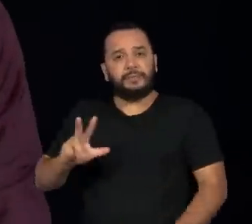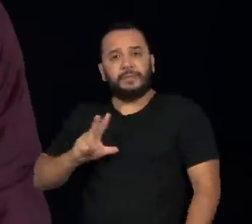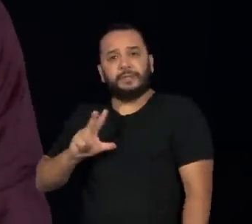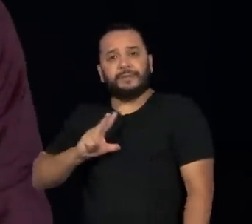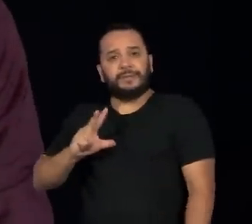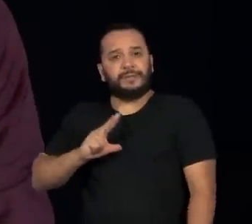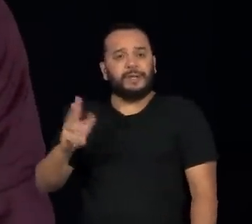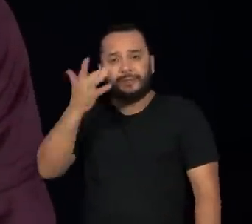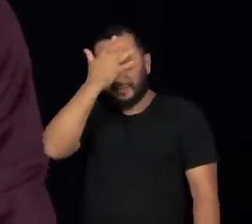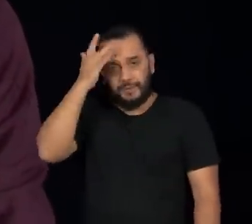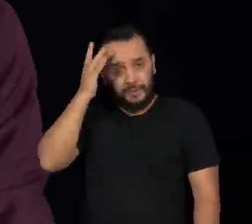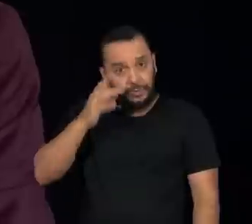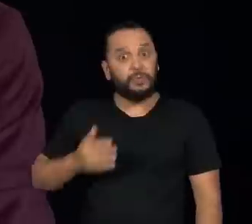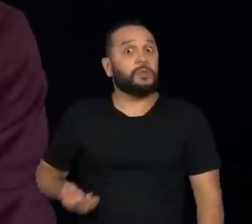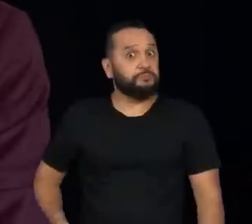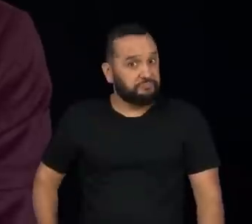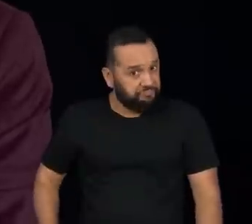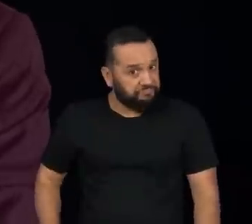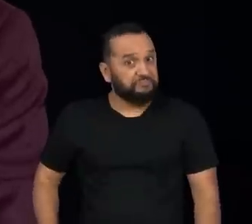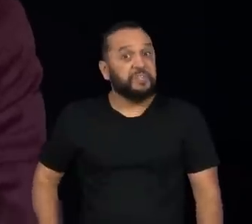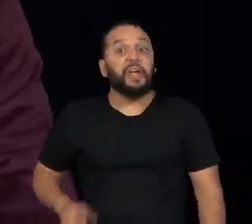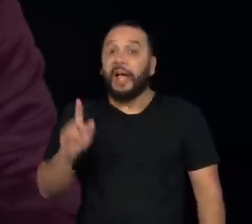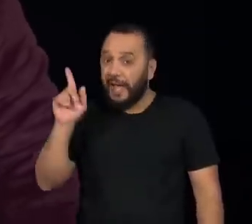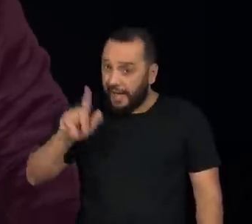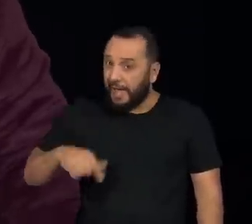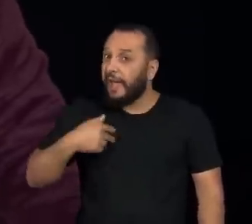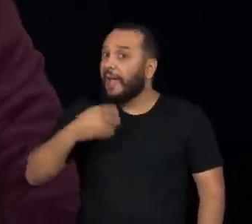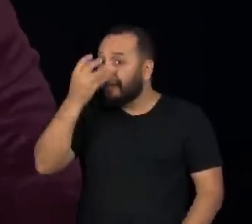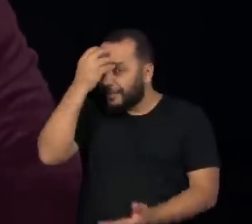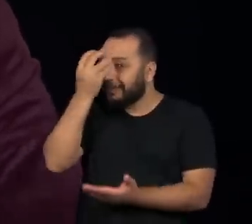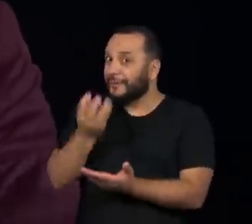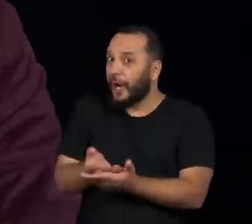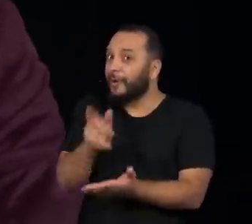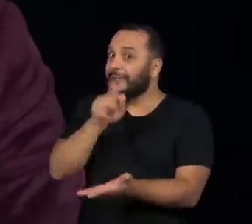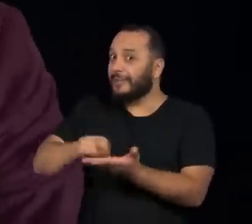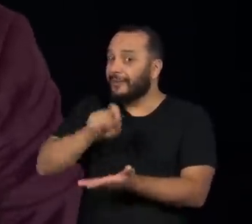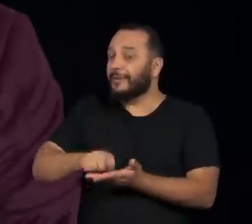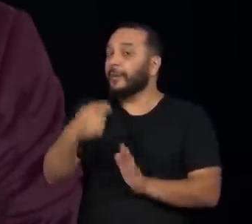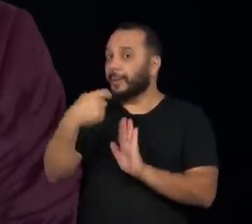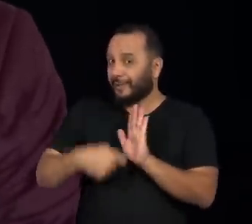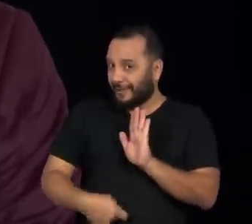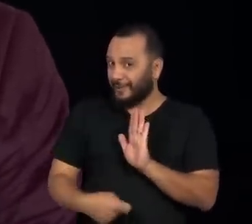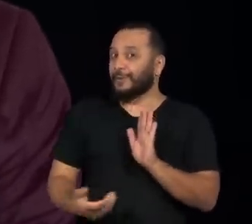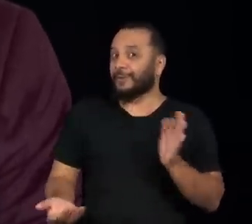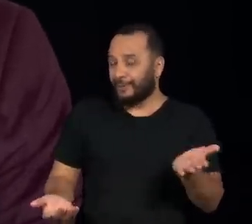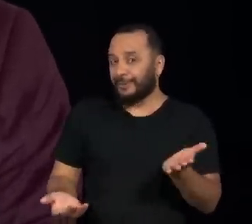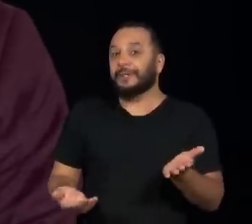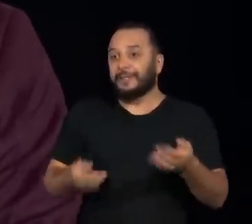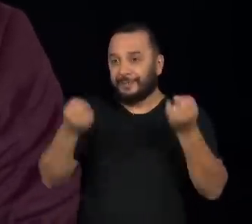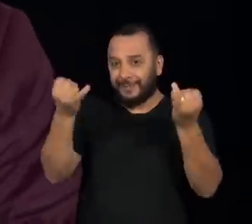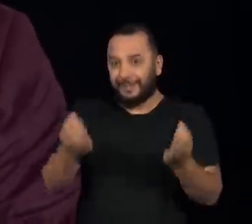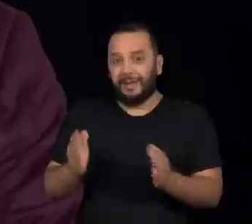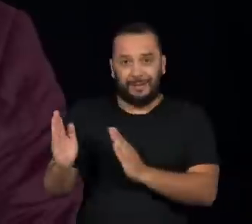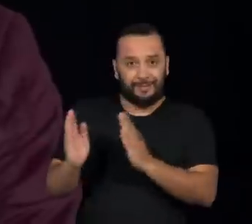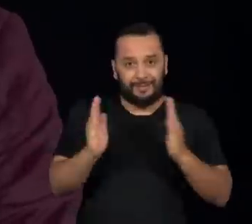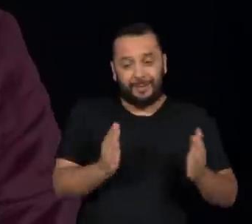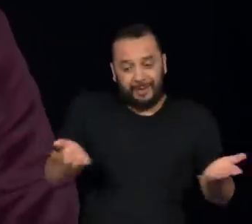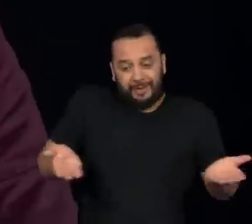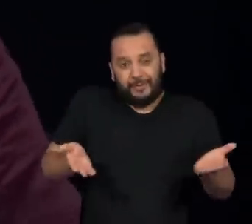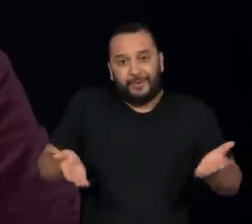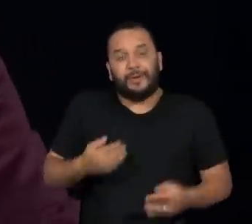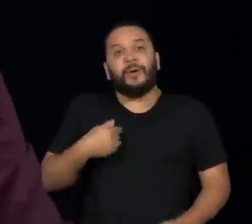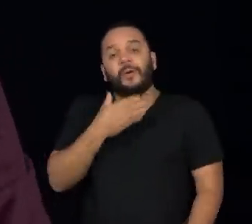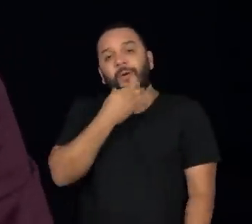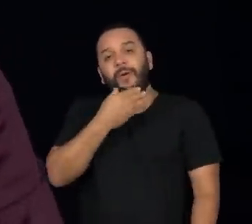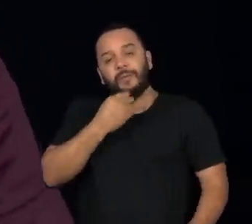dos indivíduos são apenas algumas das questões que Vamos explorar nesse bloco do provoca com o